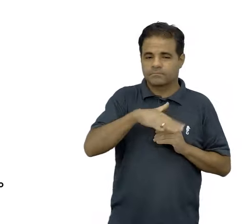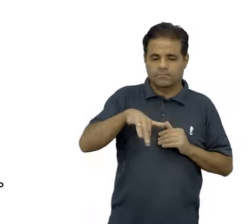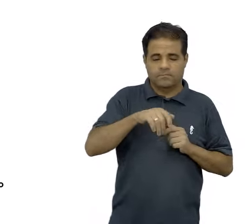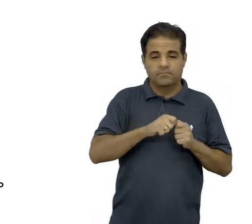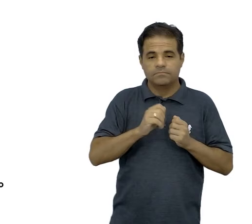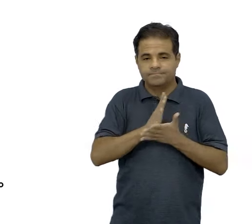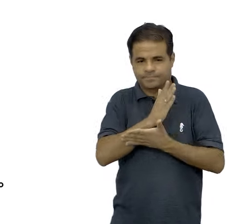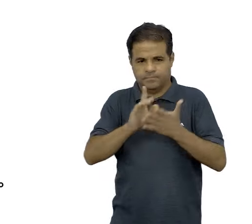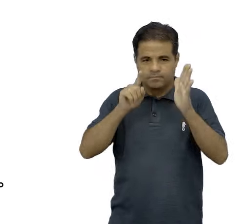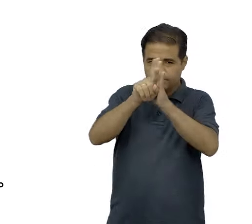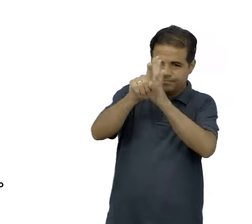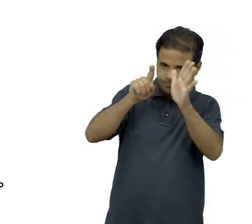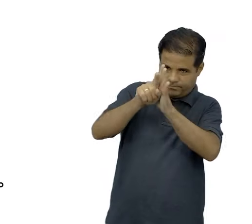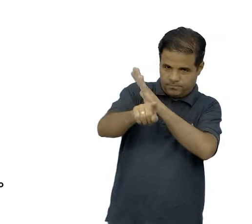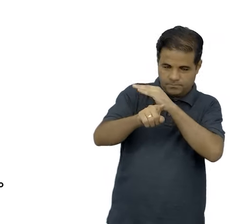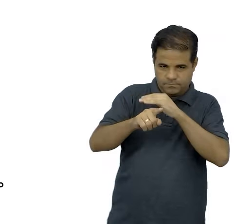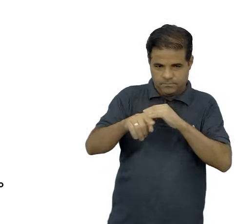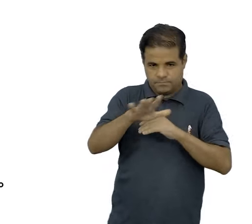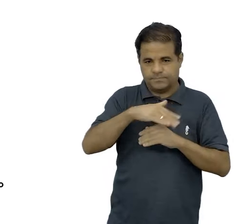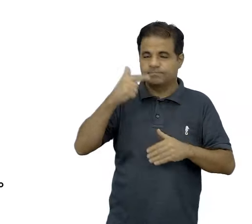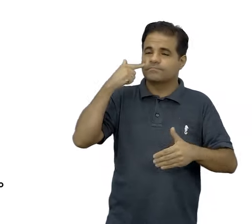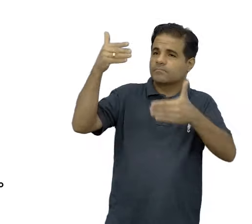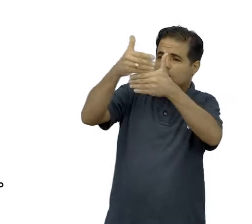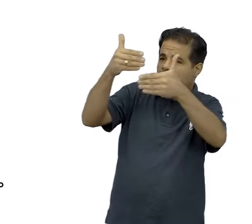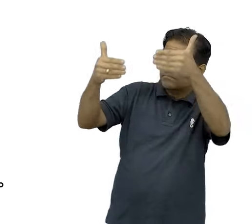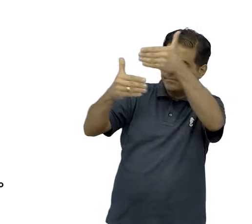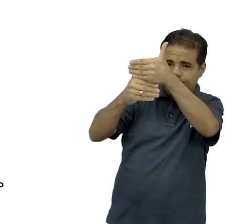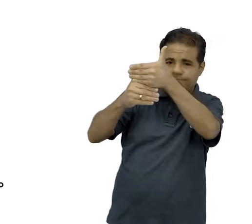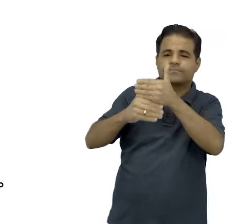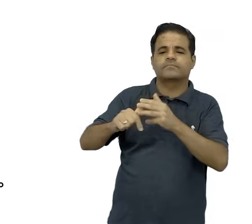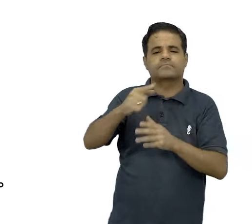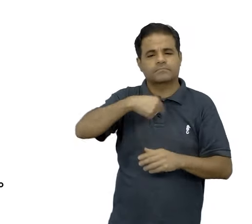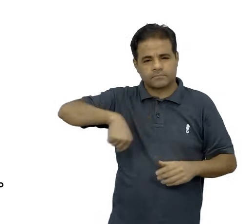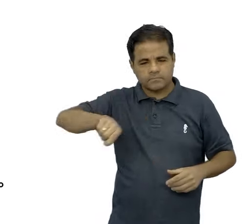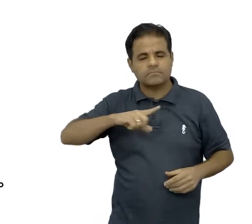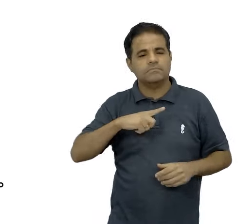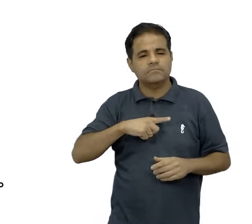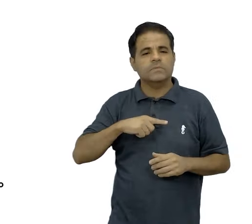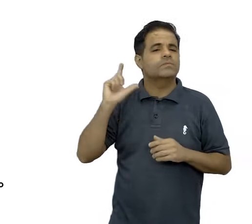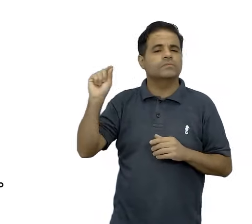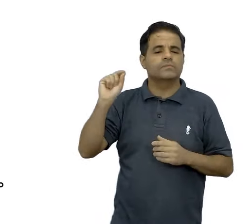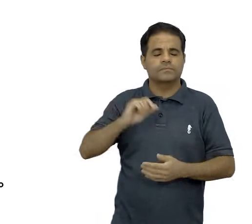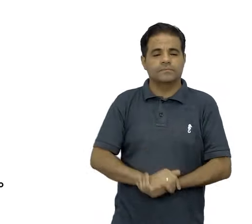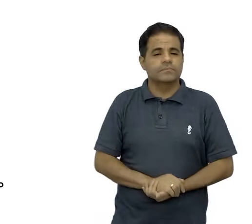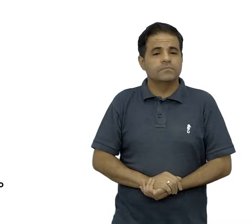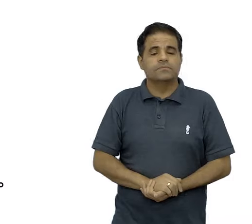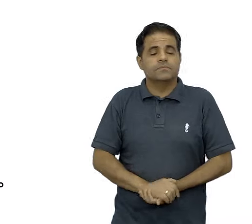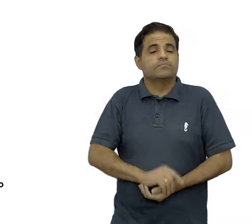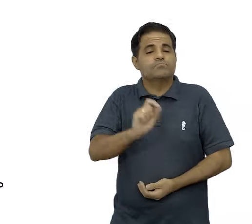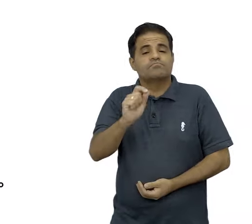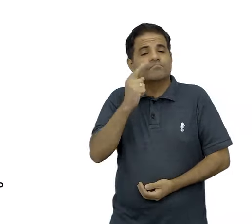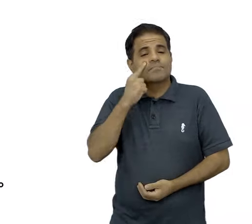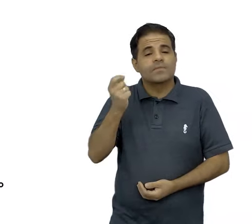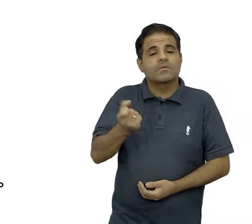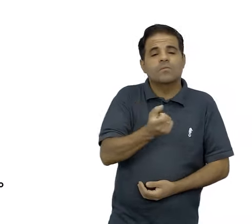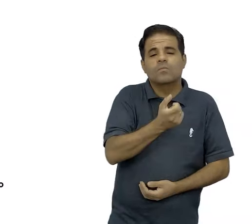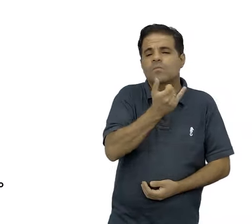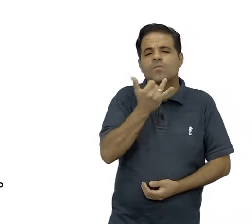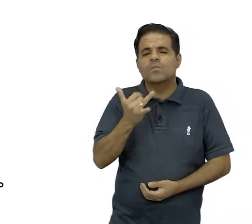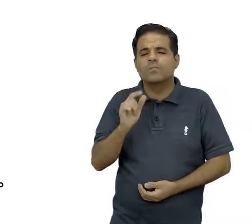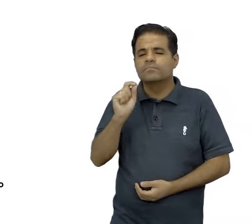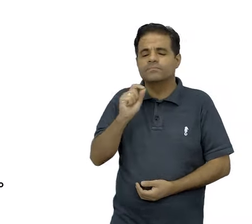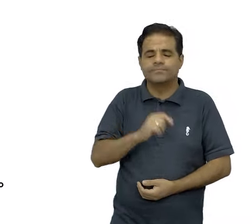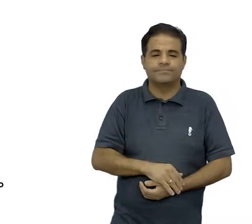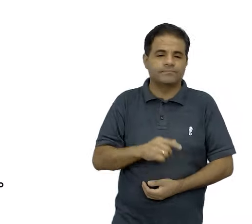fazendo algumas perguntas, né? Então, no slide seguinte, a gente tem aí o que é quantificar,